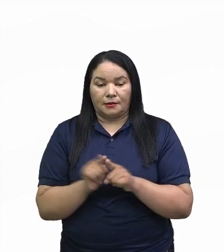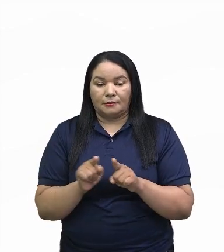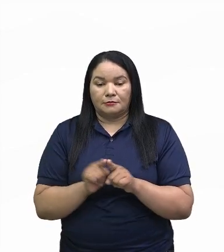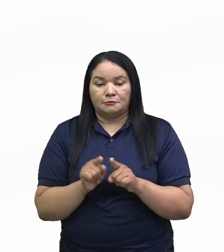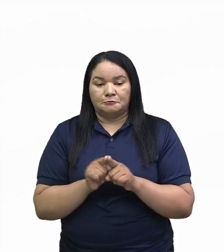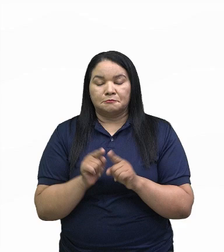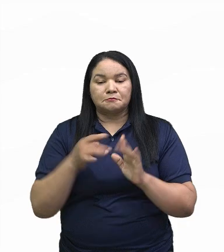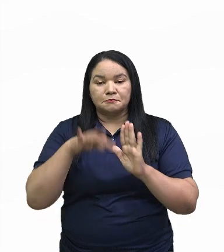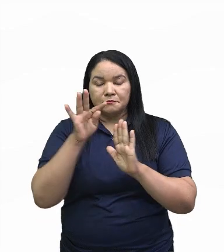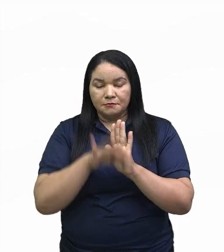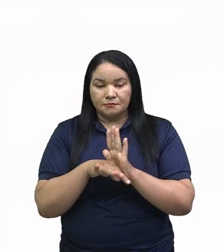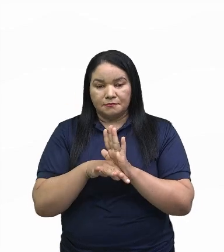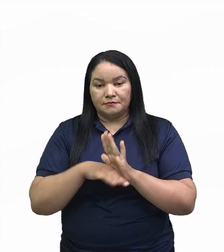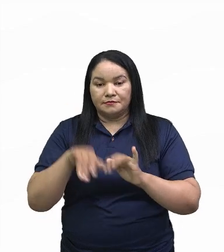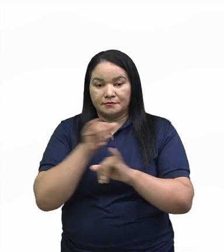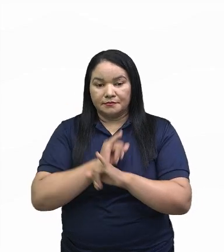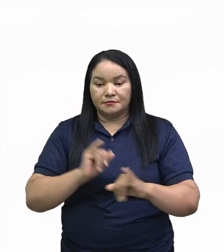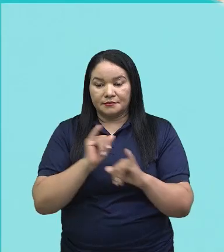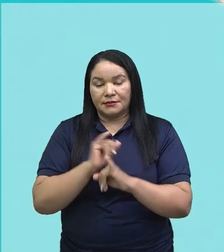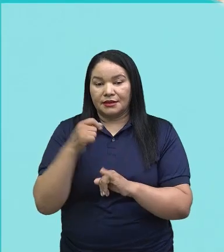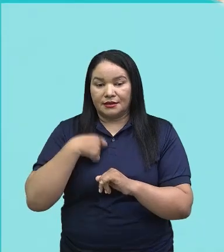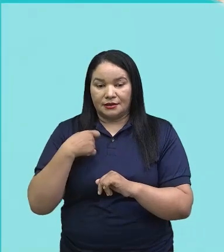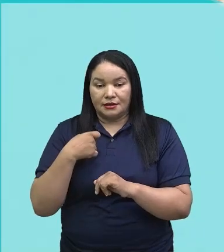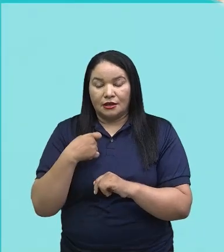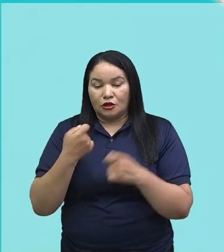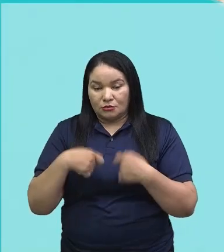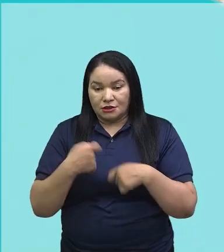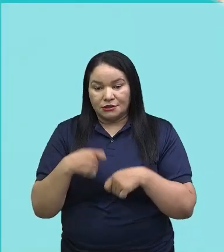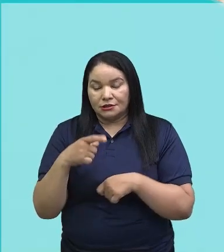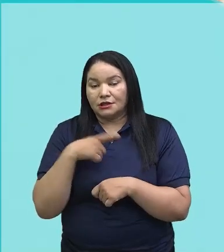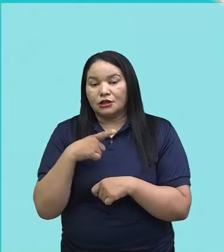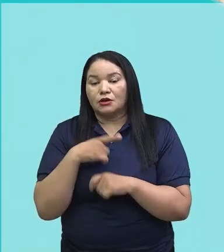o texto da notícia, ele tem que ser um texto